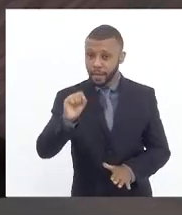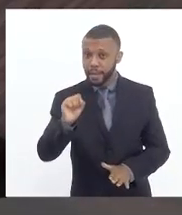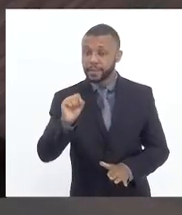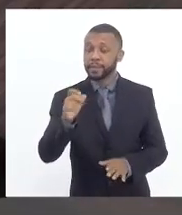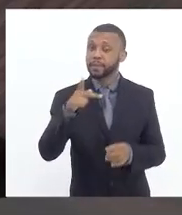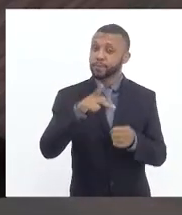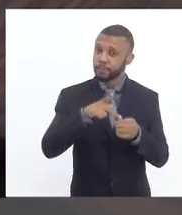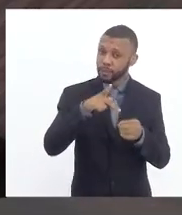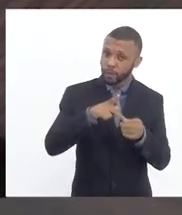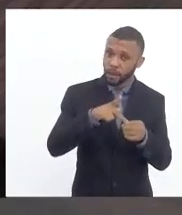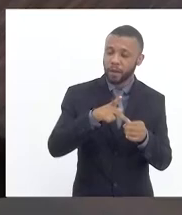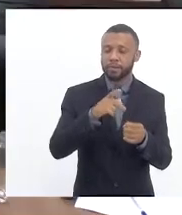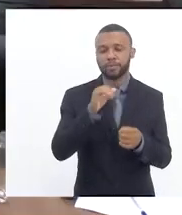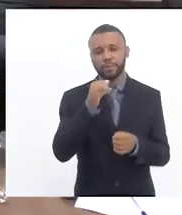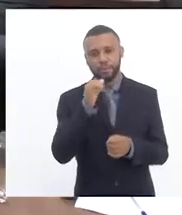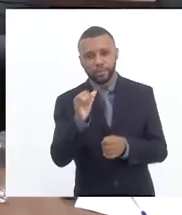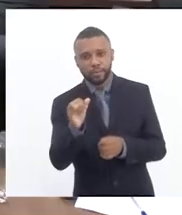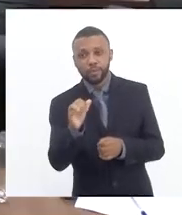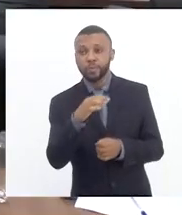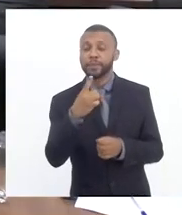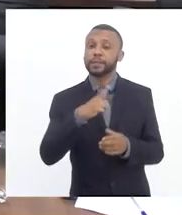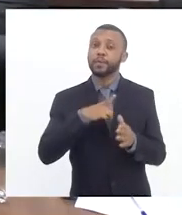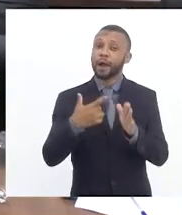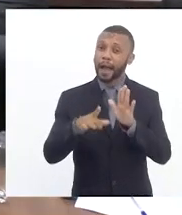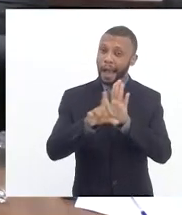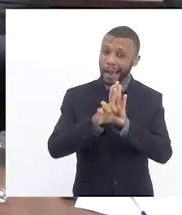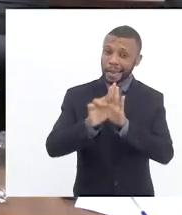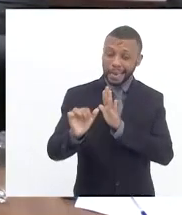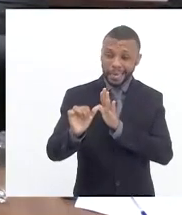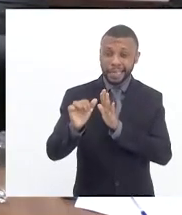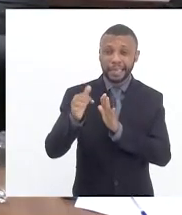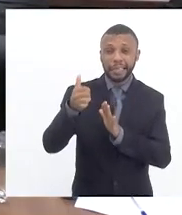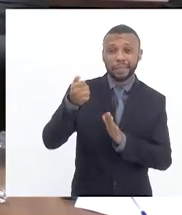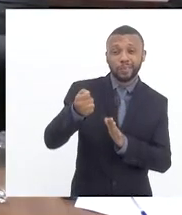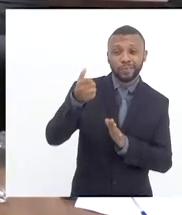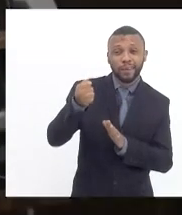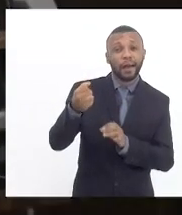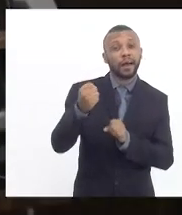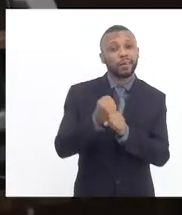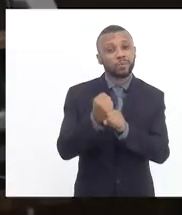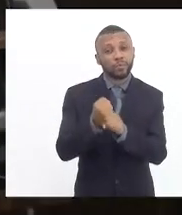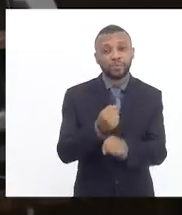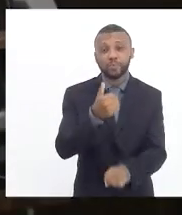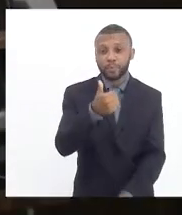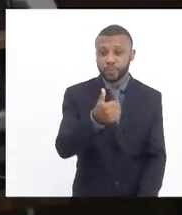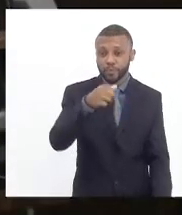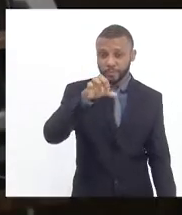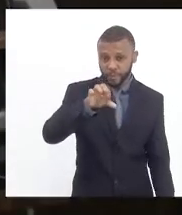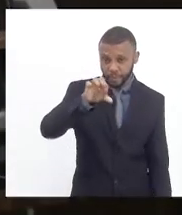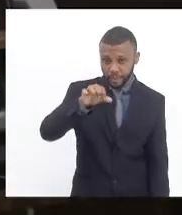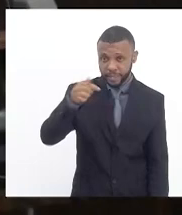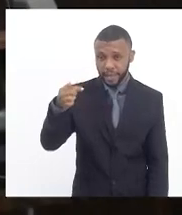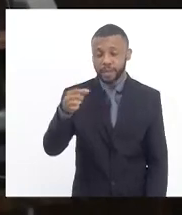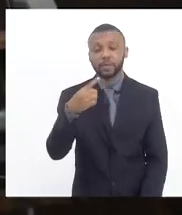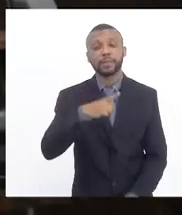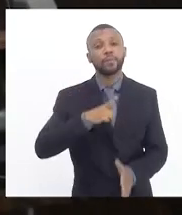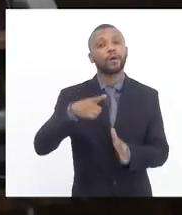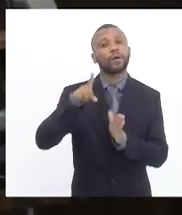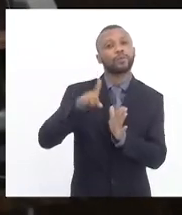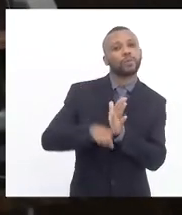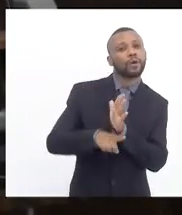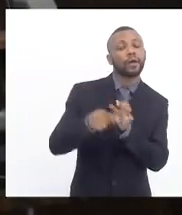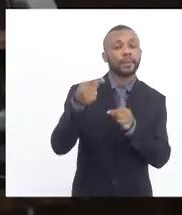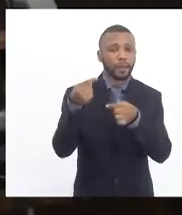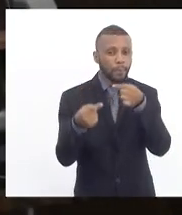no destino analisem nós temos ali que tem dia que nos ferra desde 1997 nós temos a supressão da